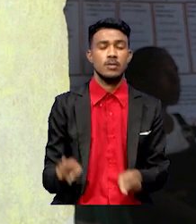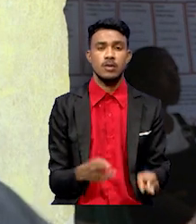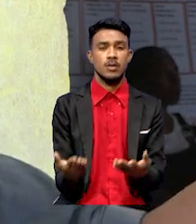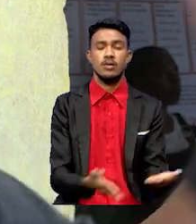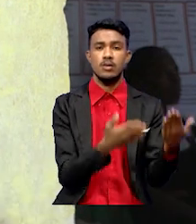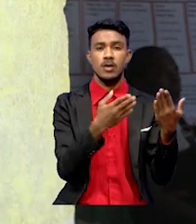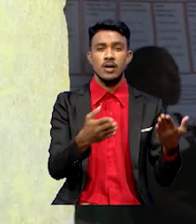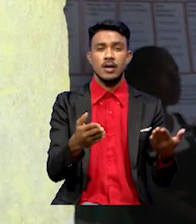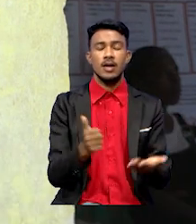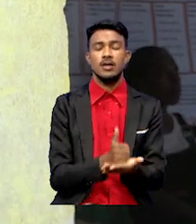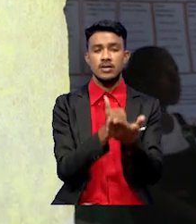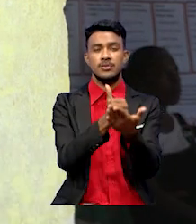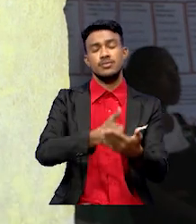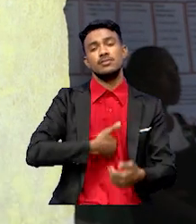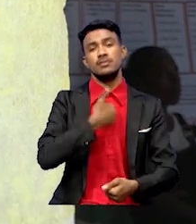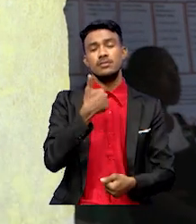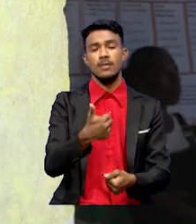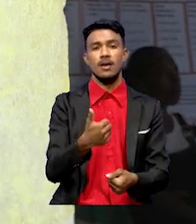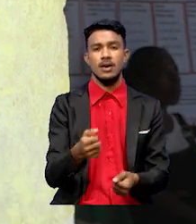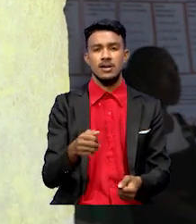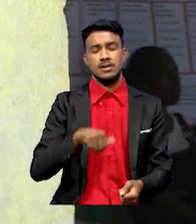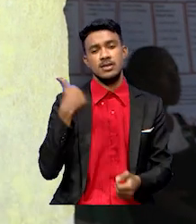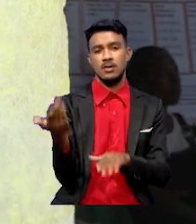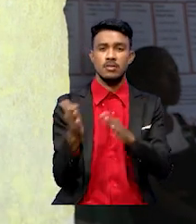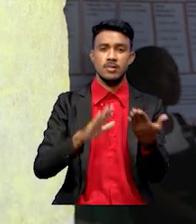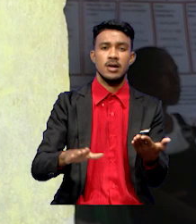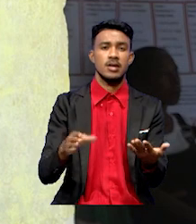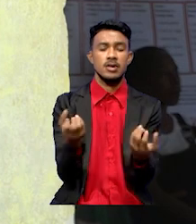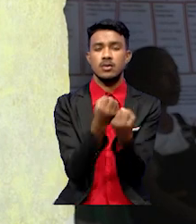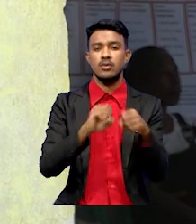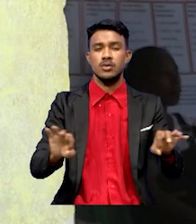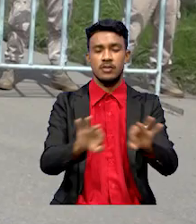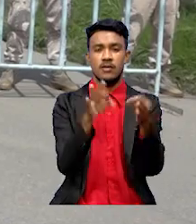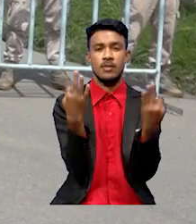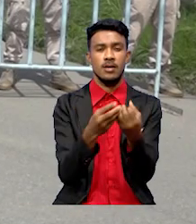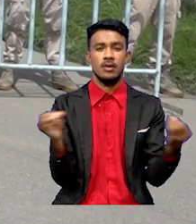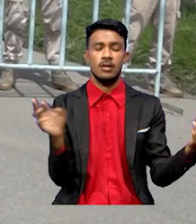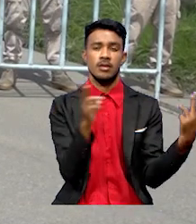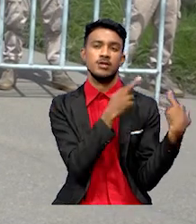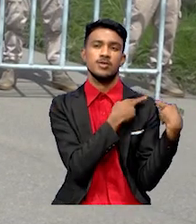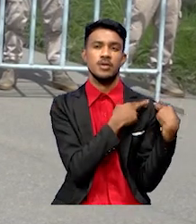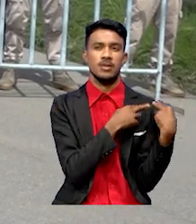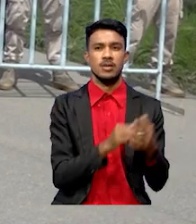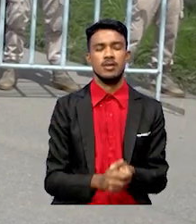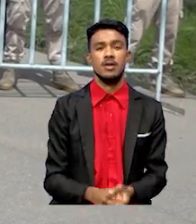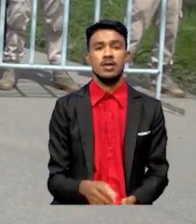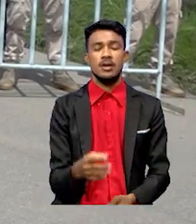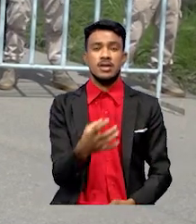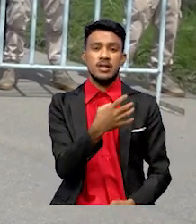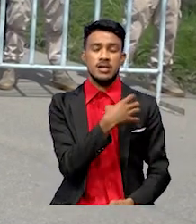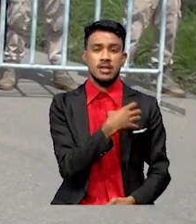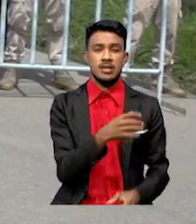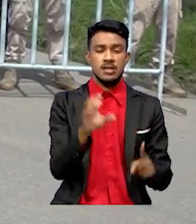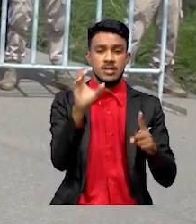demokratiku saito balu soe vida soe familia ke ohin la responsabilidade on. Chefe aldeia 01